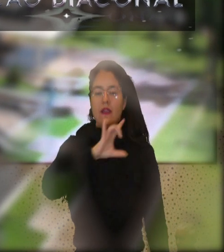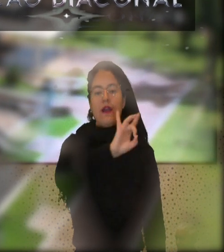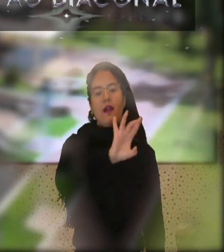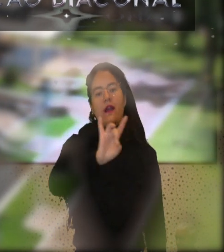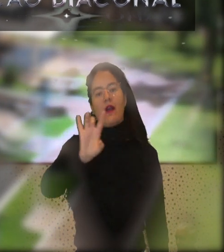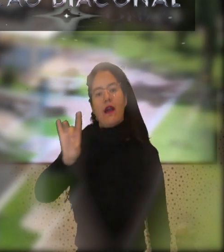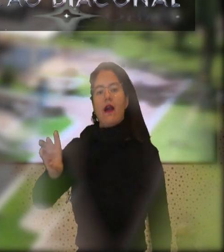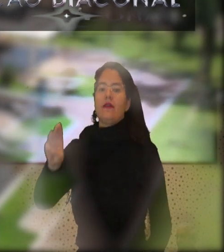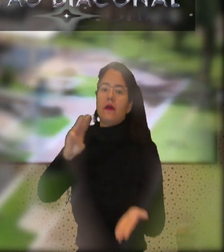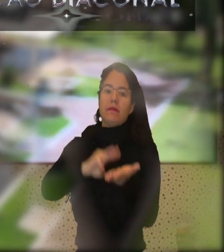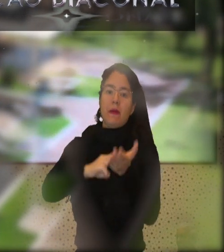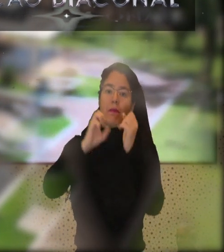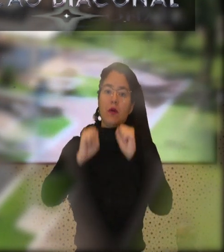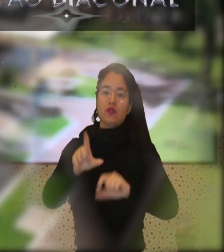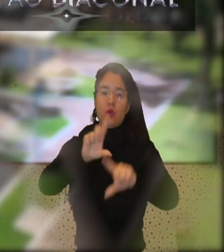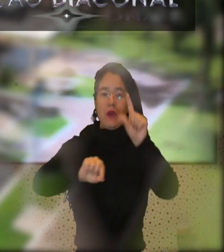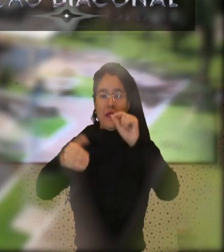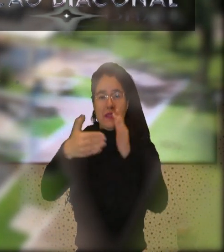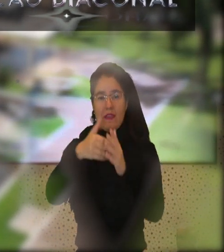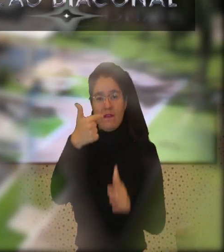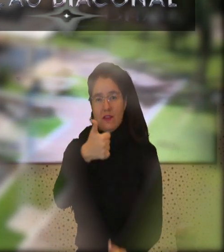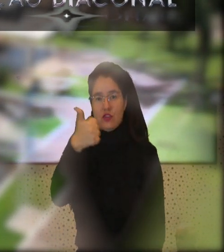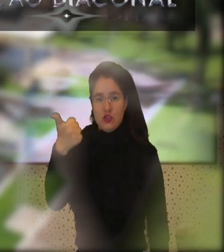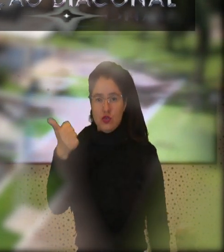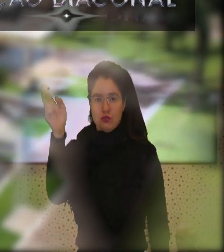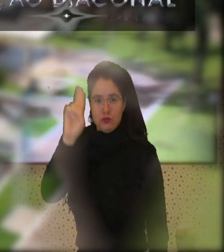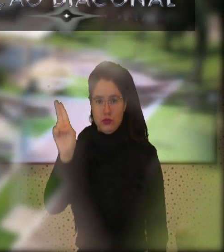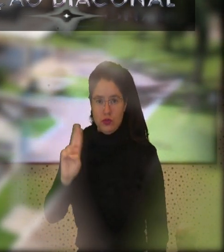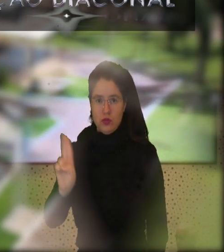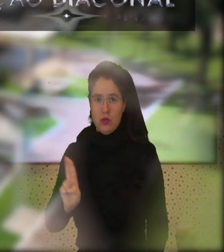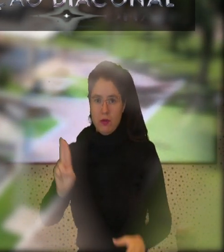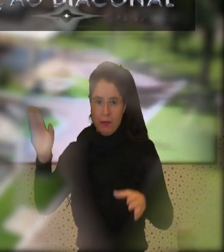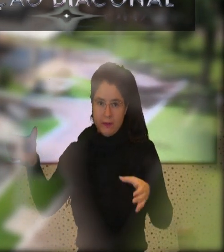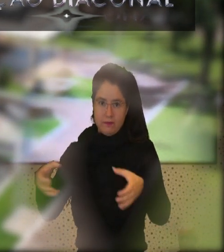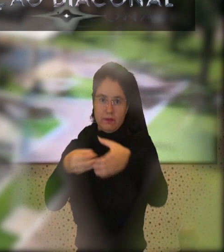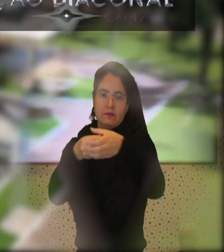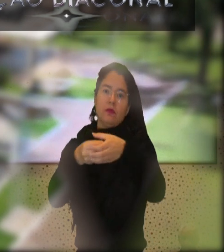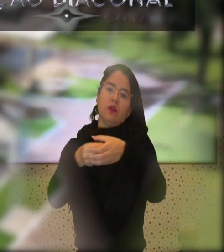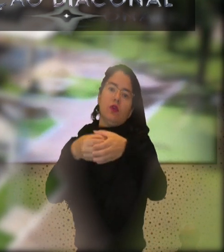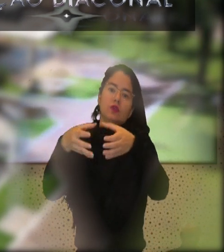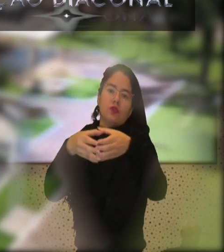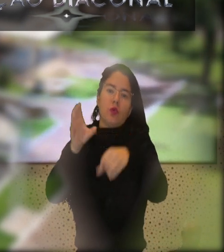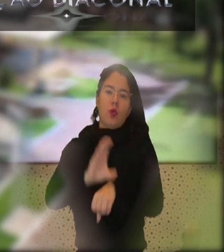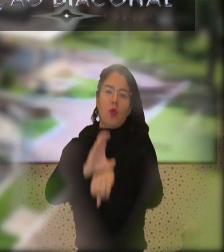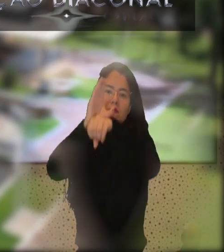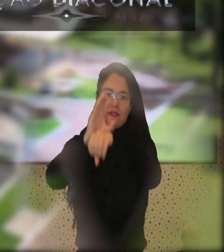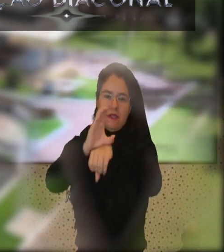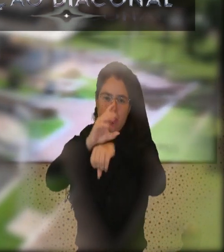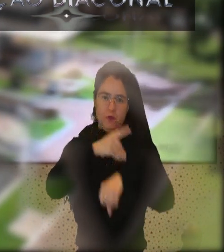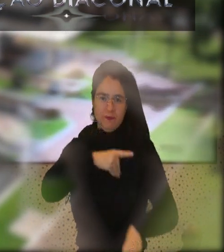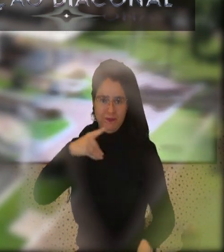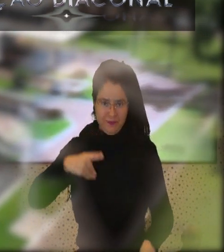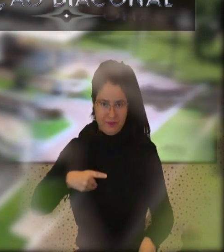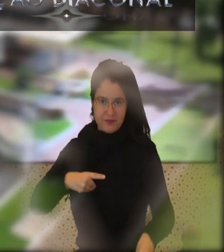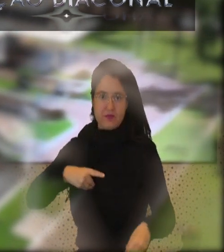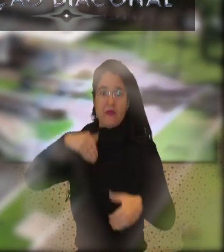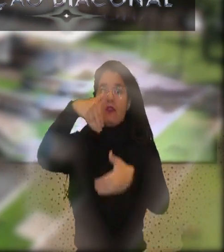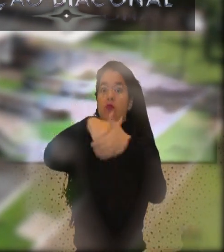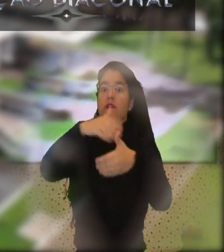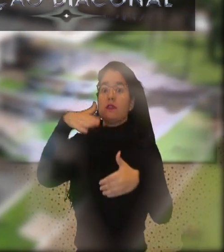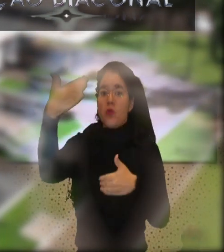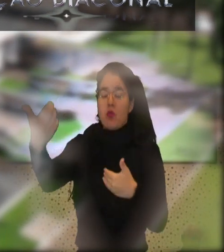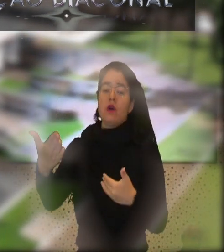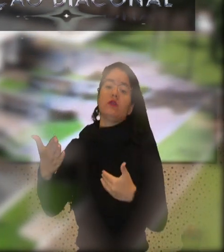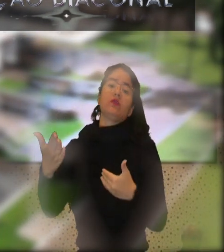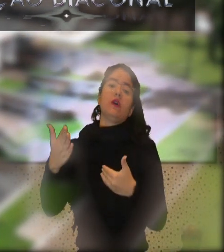poderá escolher até 21 nomes para compor o Conselho Diaconal. A votação será realizada após o culto da